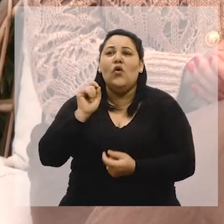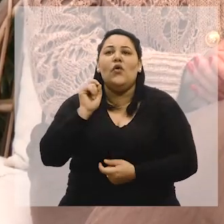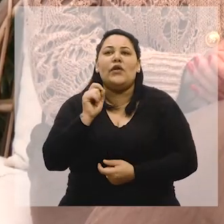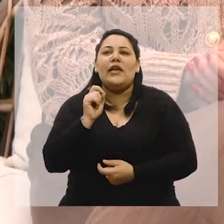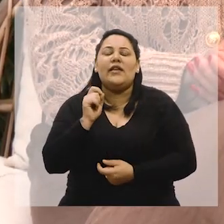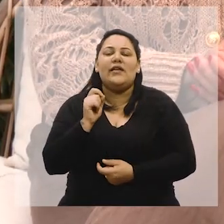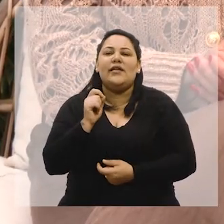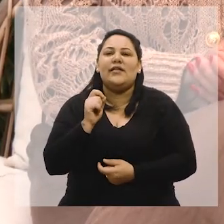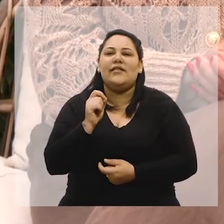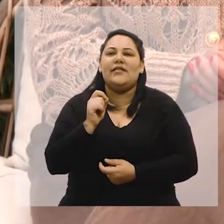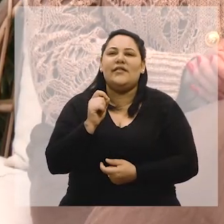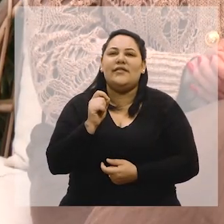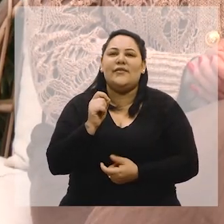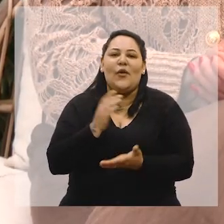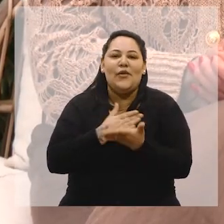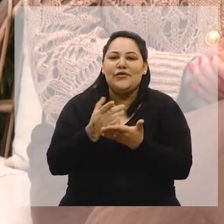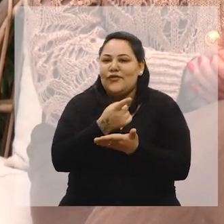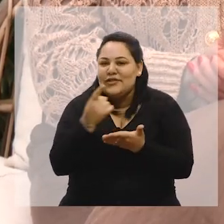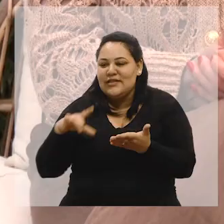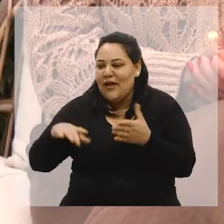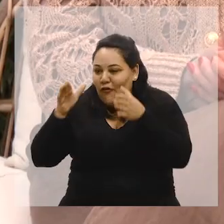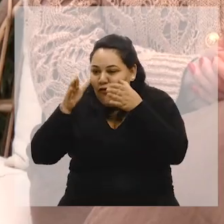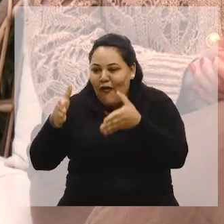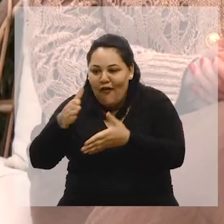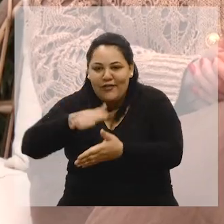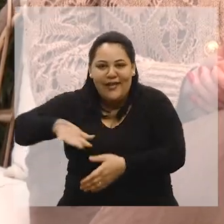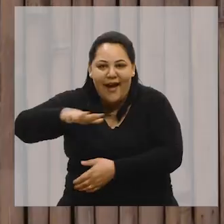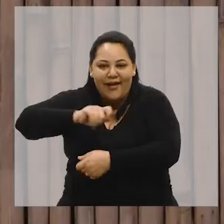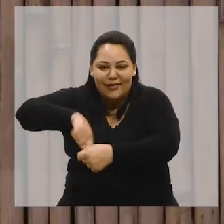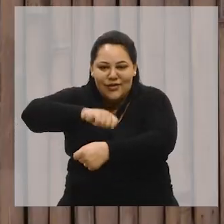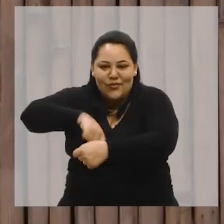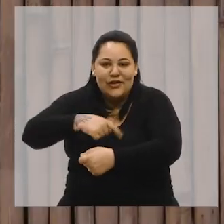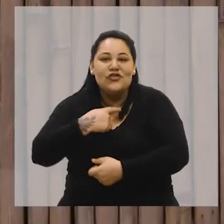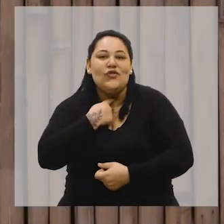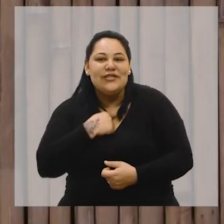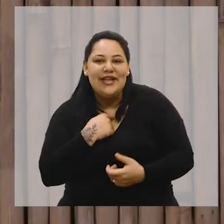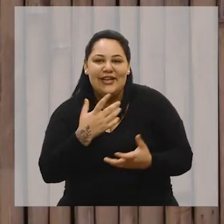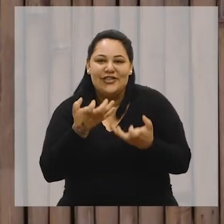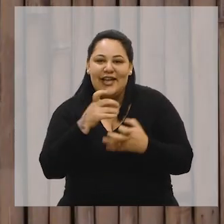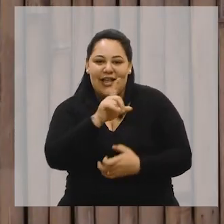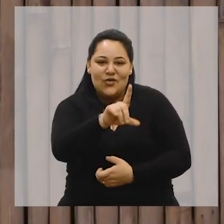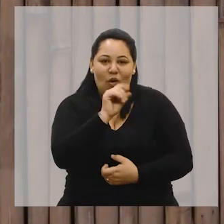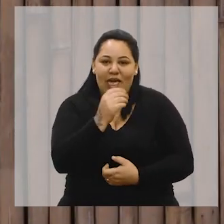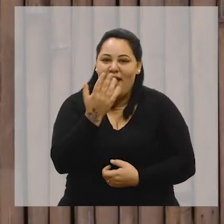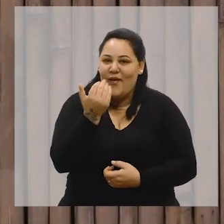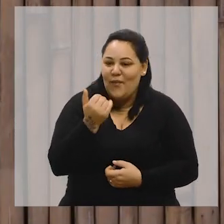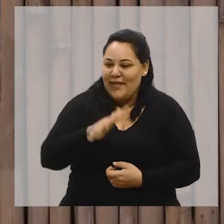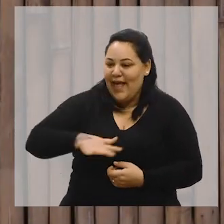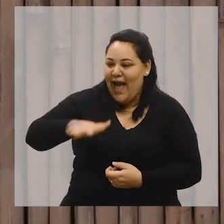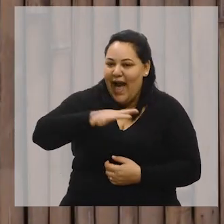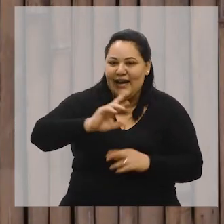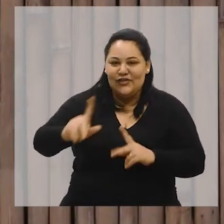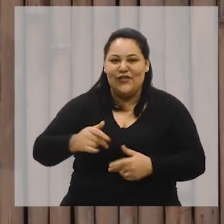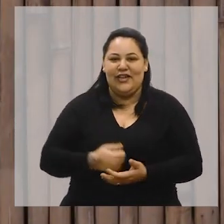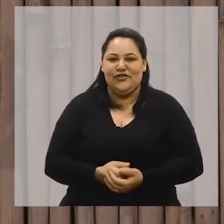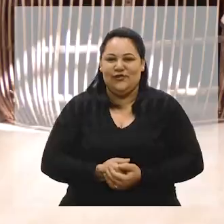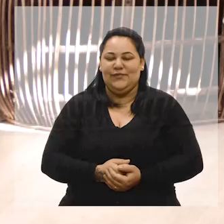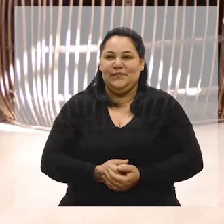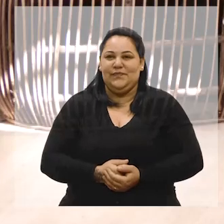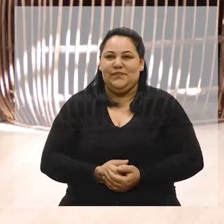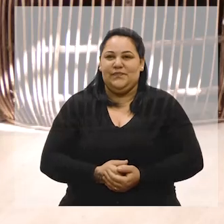levou vocês para essa área, assim, de gostar disso, né? De estar nisso, de escolher isso, de escolher diferente,